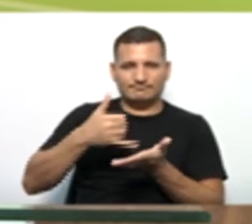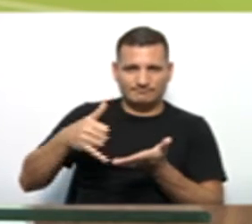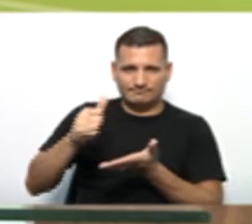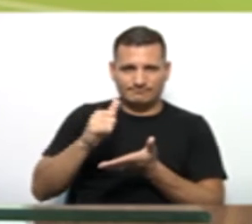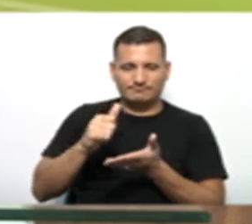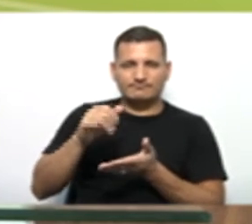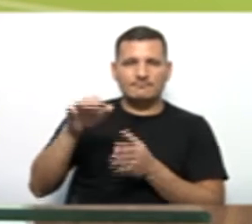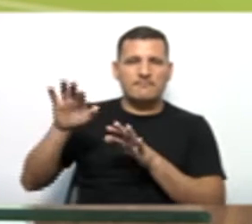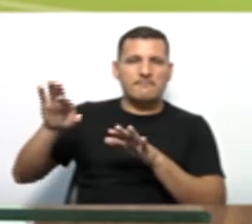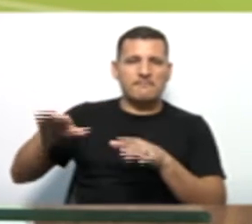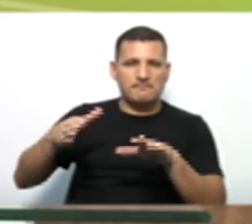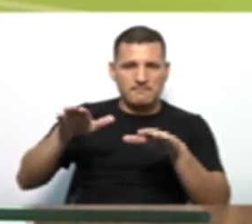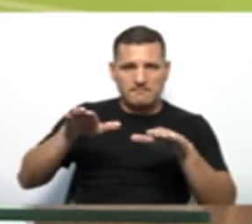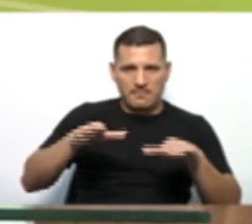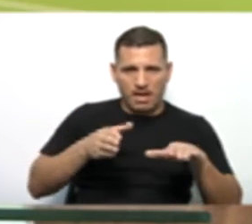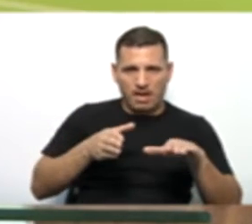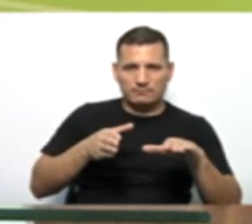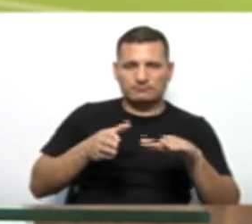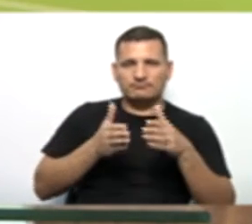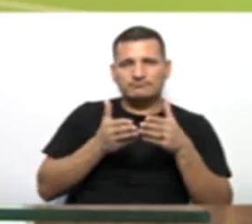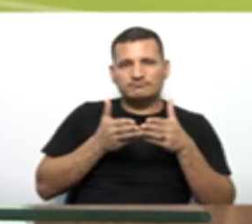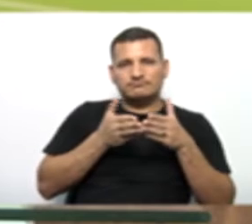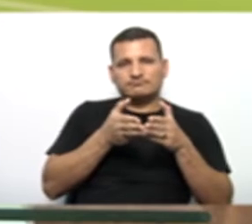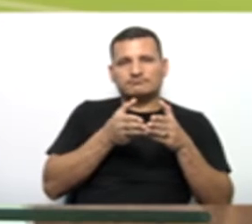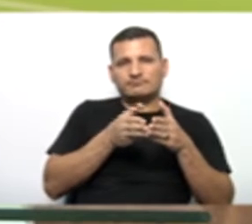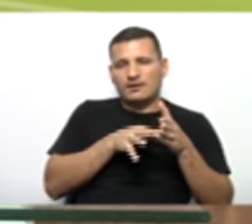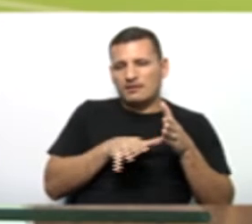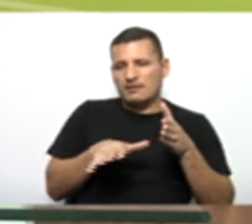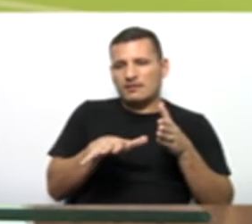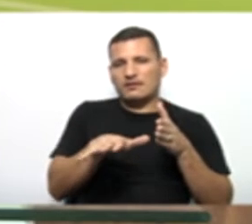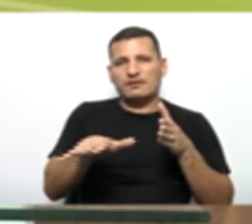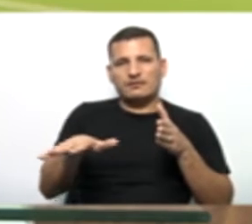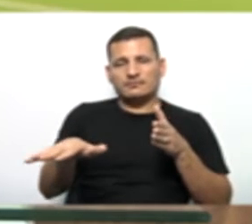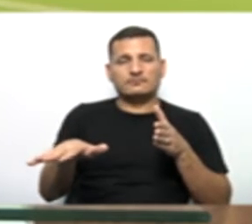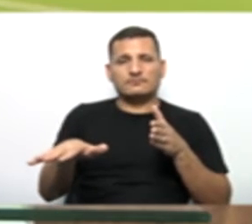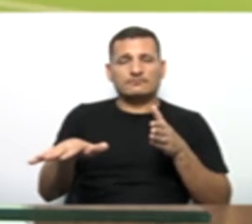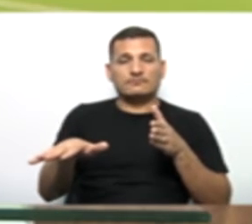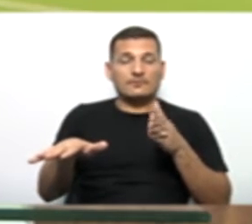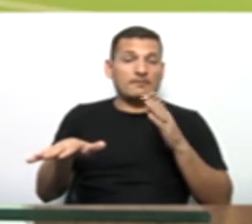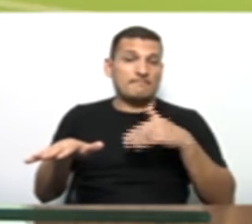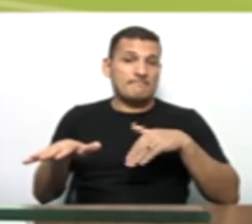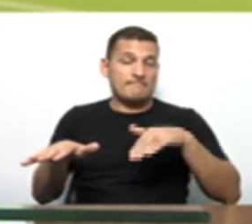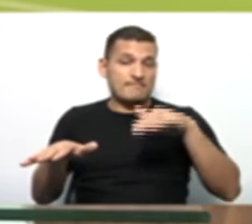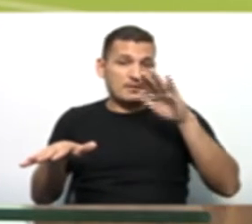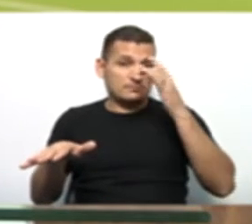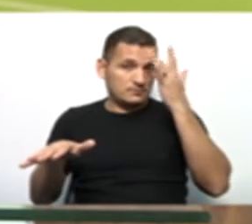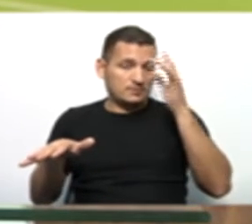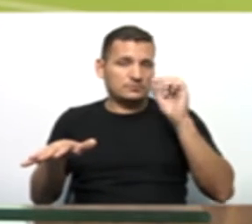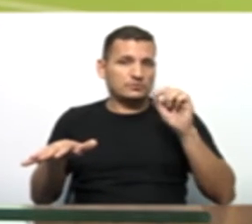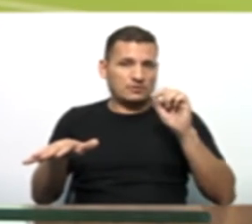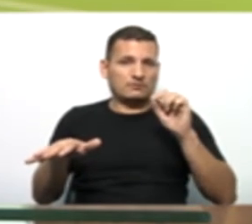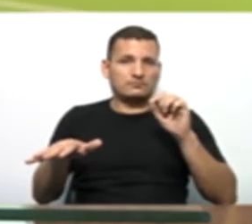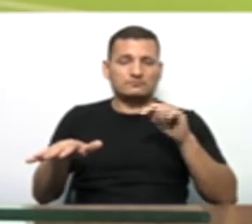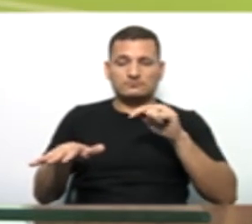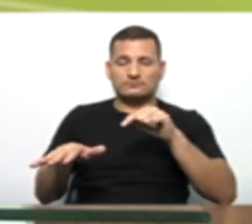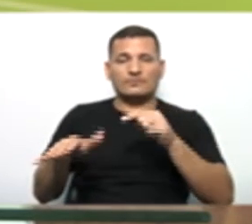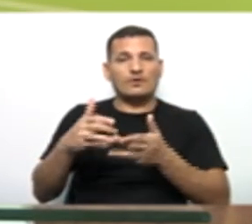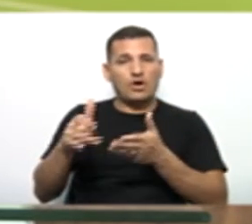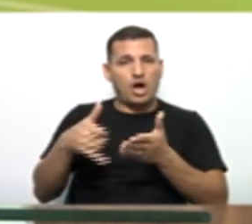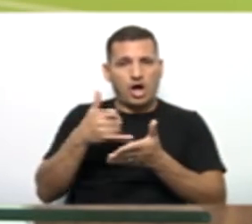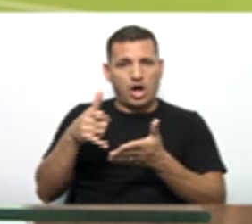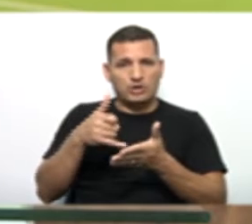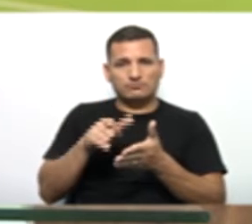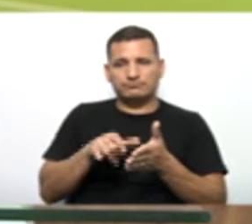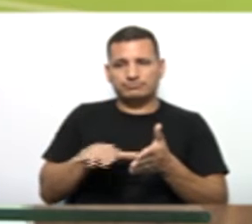muito mais fácil você tomar as medidas necessárias para que esse óleo não se espalhe pelo mar, porque